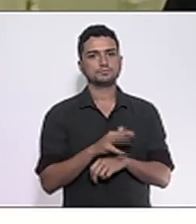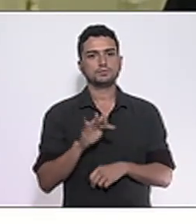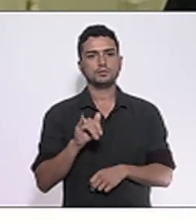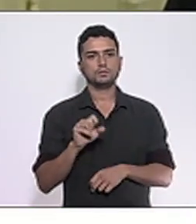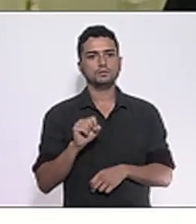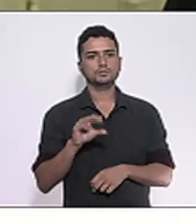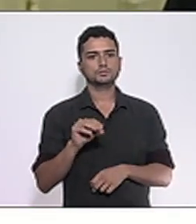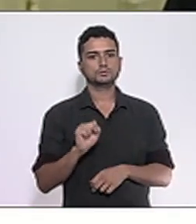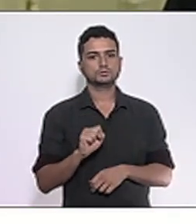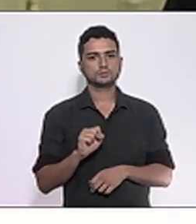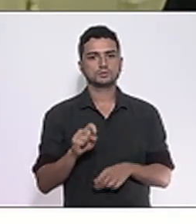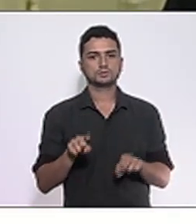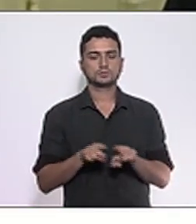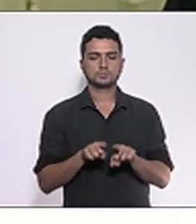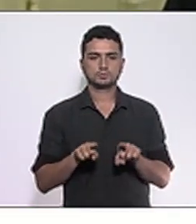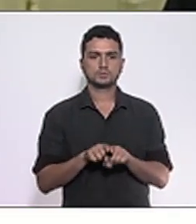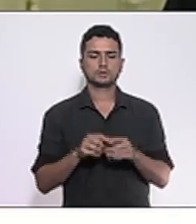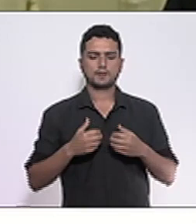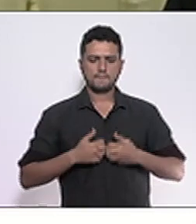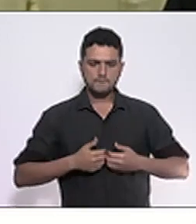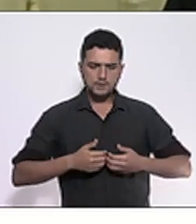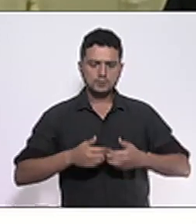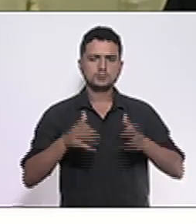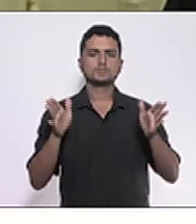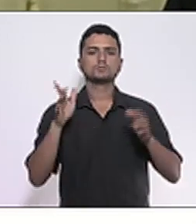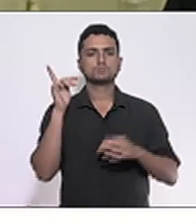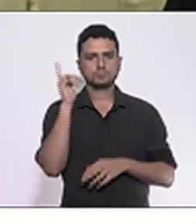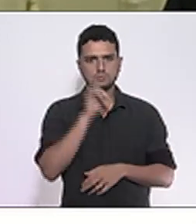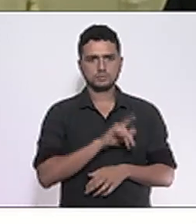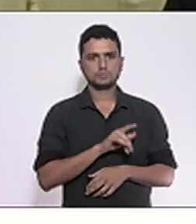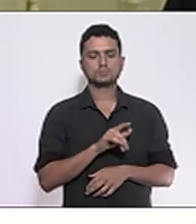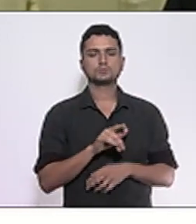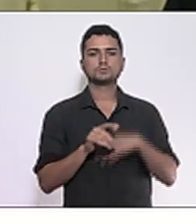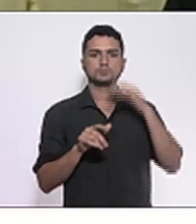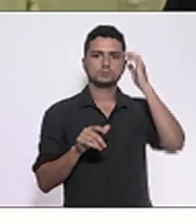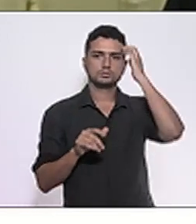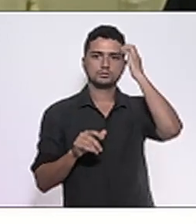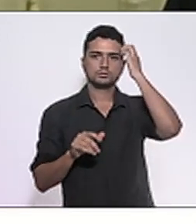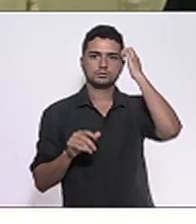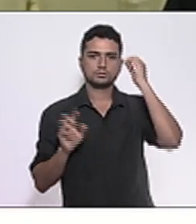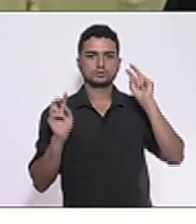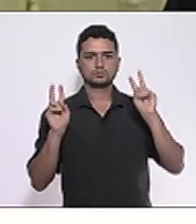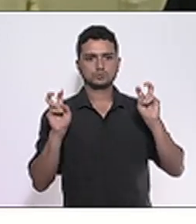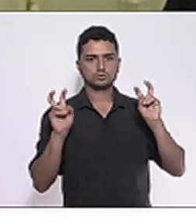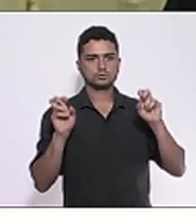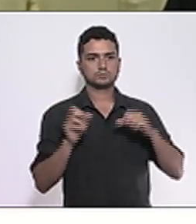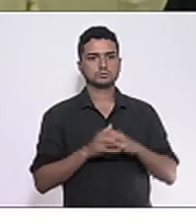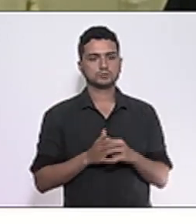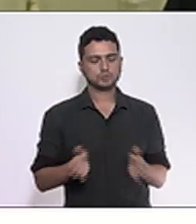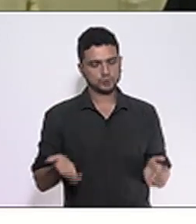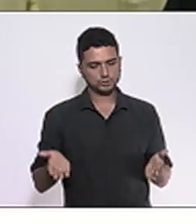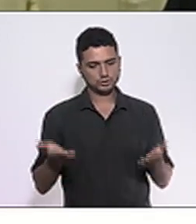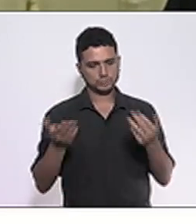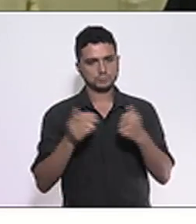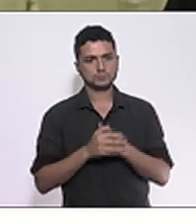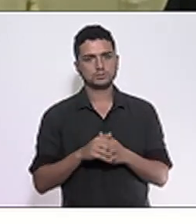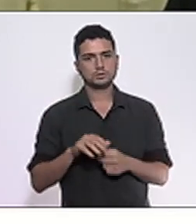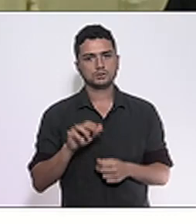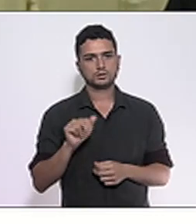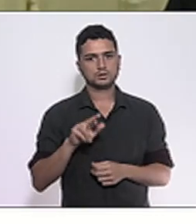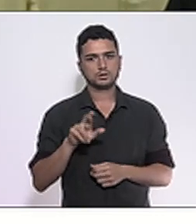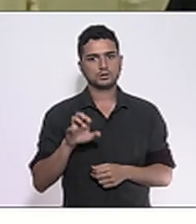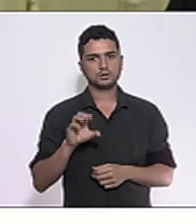que têm avançado com muito sucesso na linha do estímulo à arrecadação